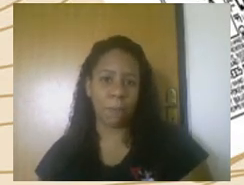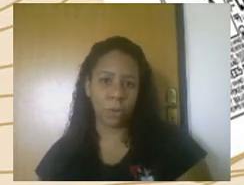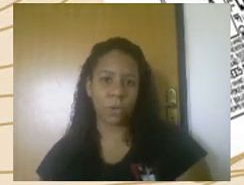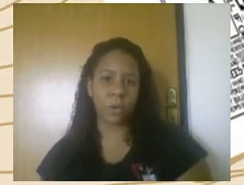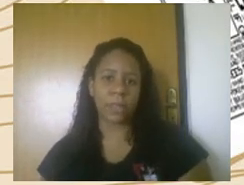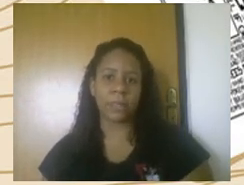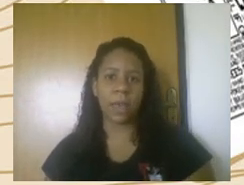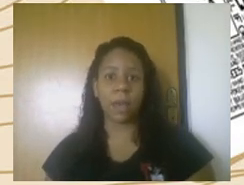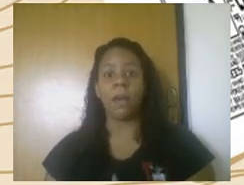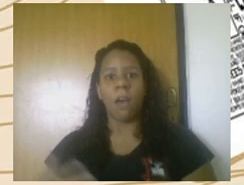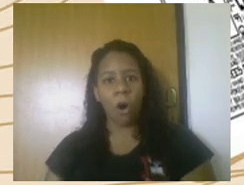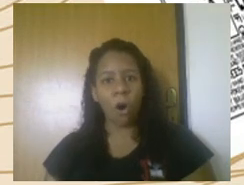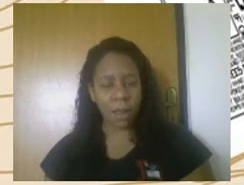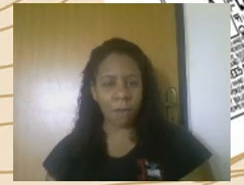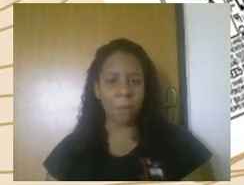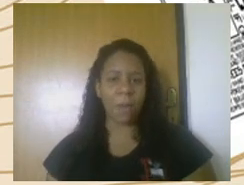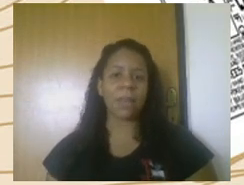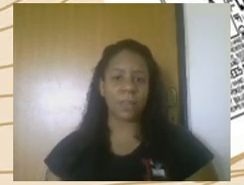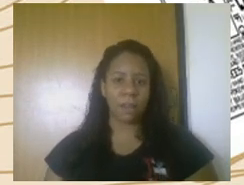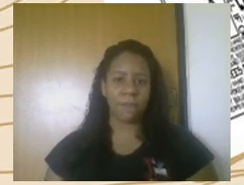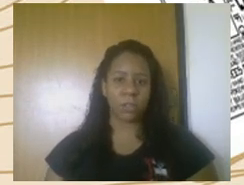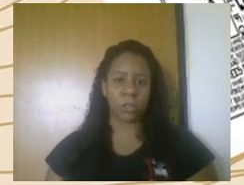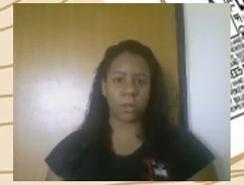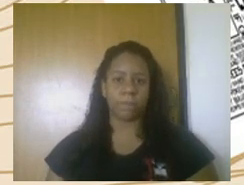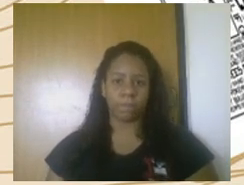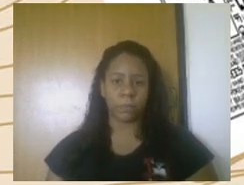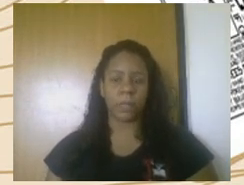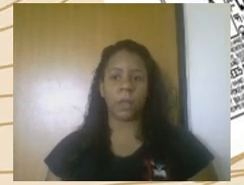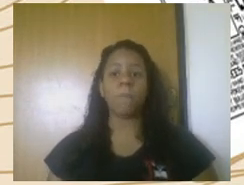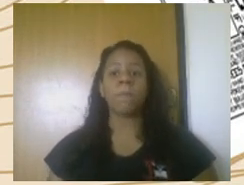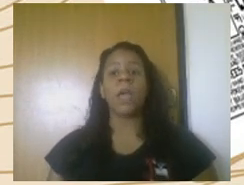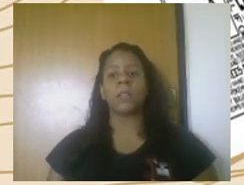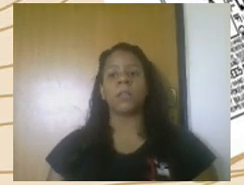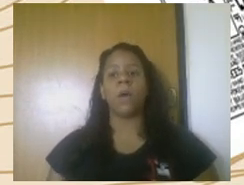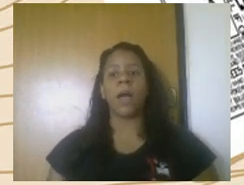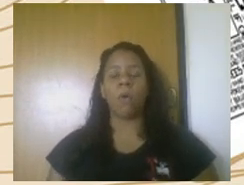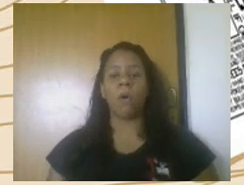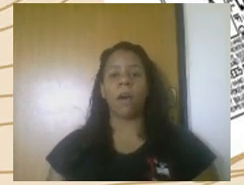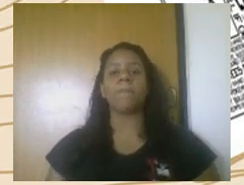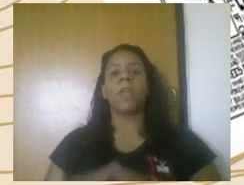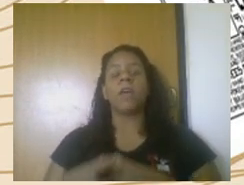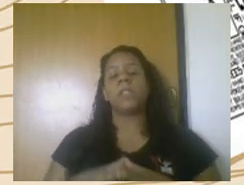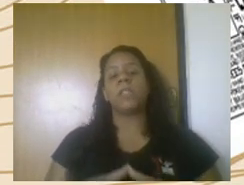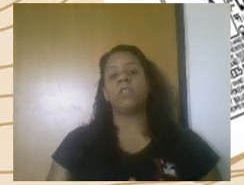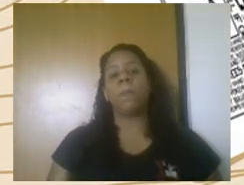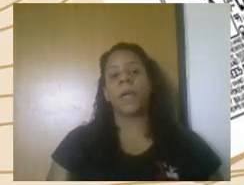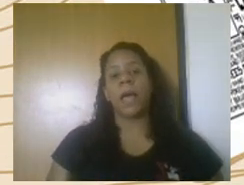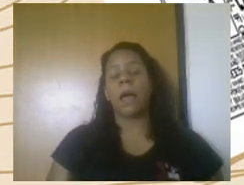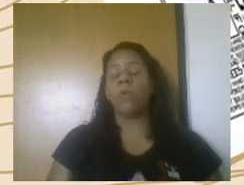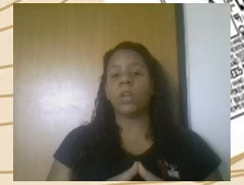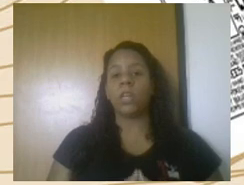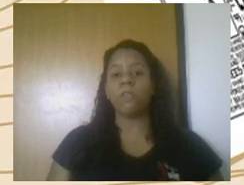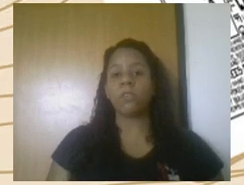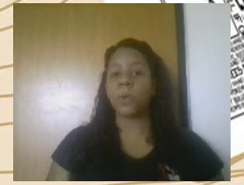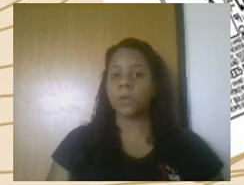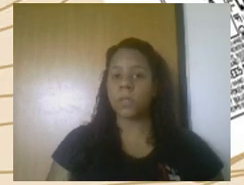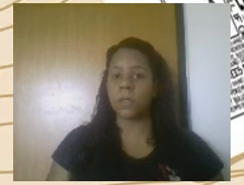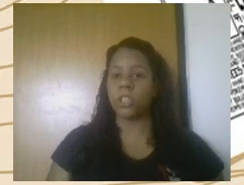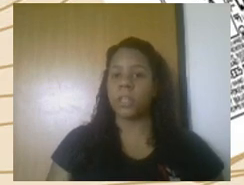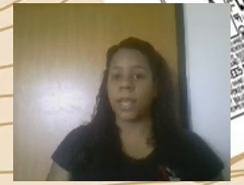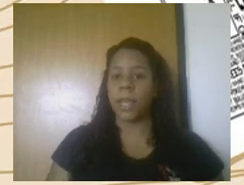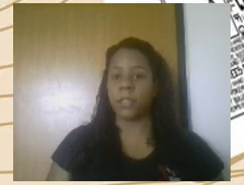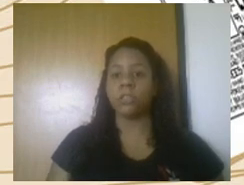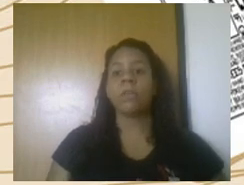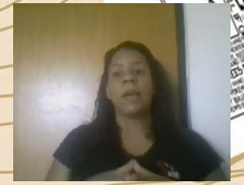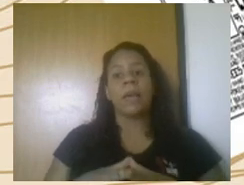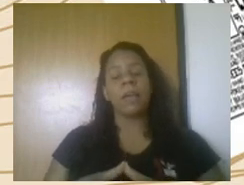você acabou de conhecer, rola uma entrevista, entendeu? Então, agora, vocês vão pegar o livro de produção